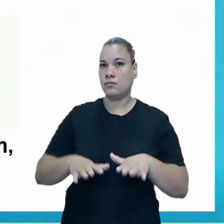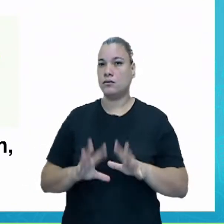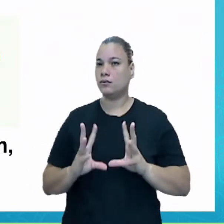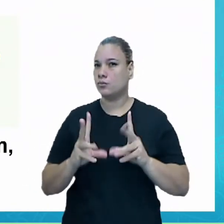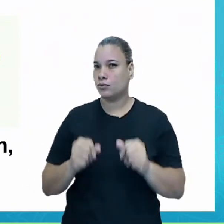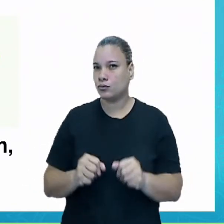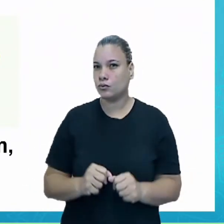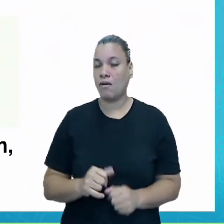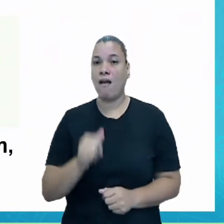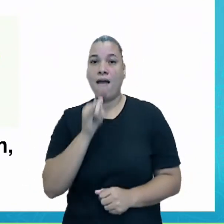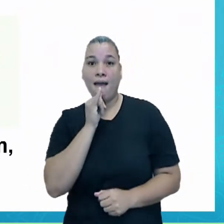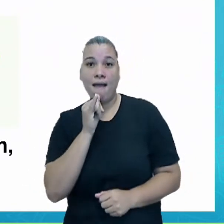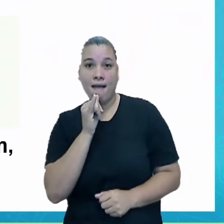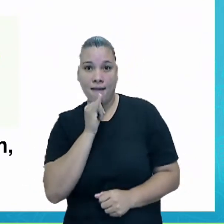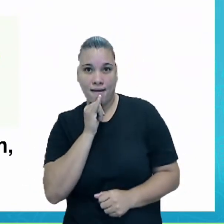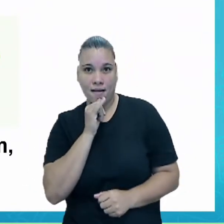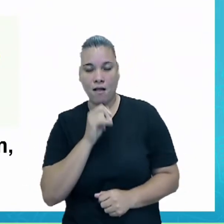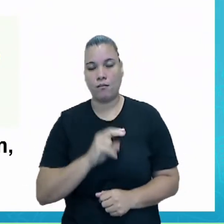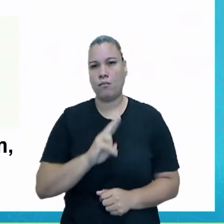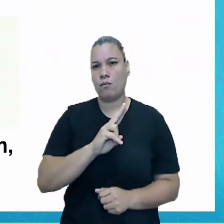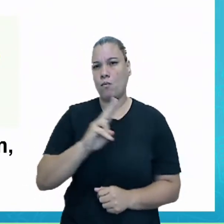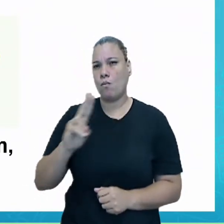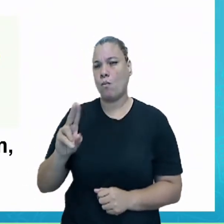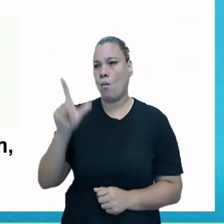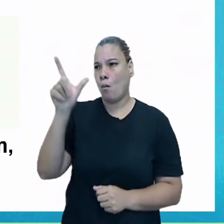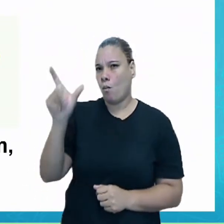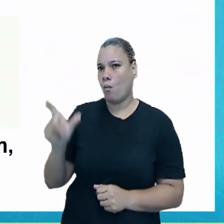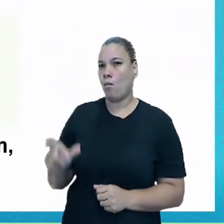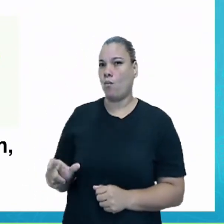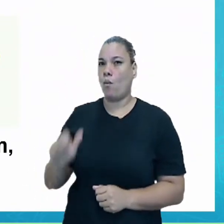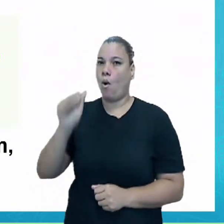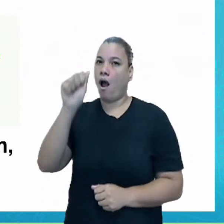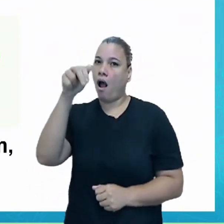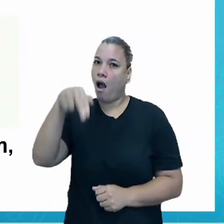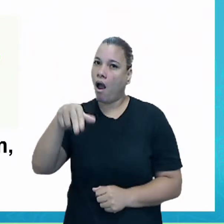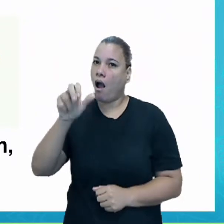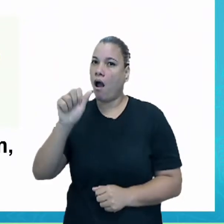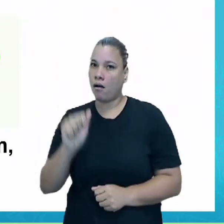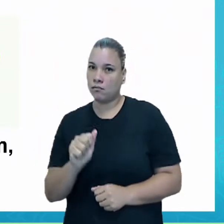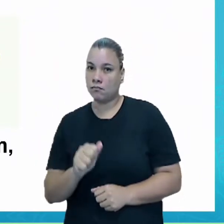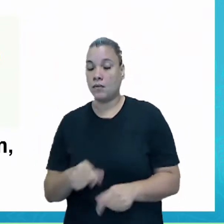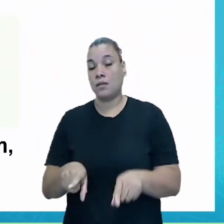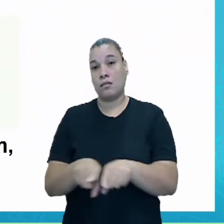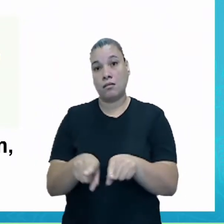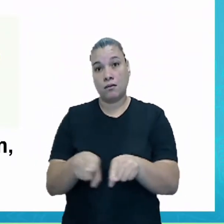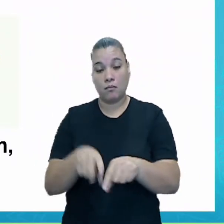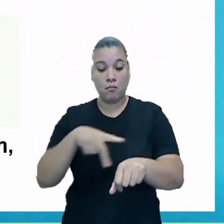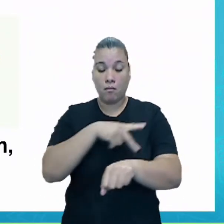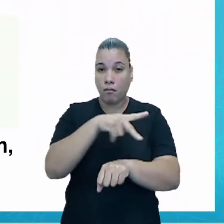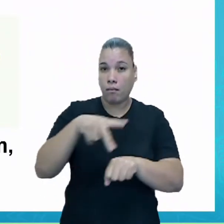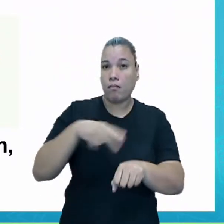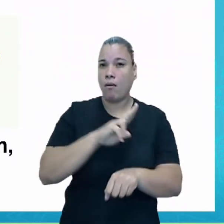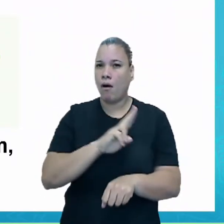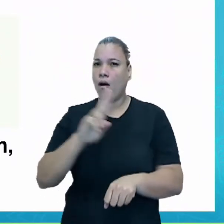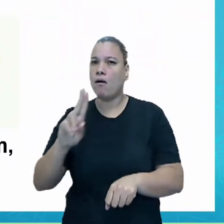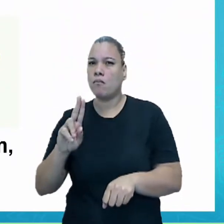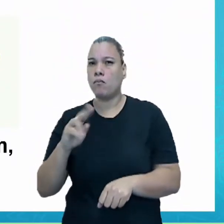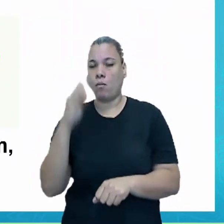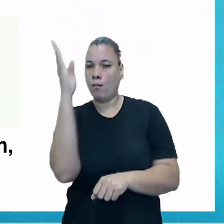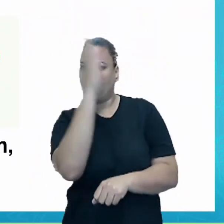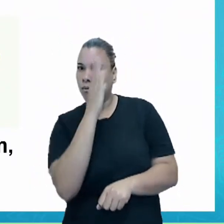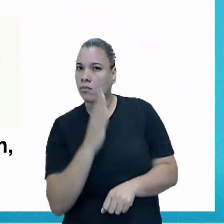Ana, Brasil, beleza, são substantivos. E um exemplo, então, com substantivo em